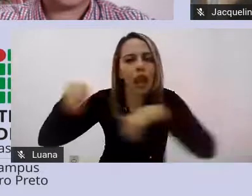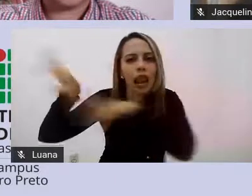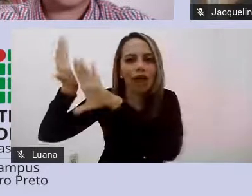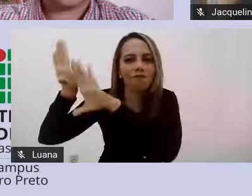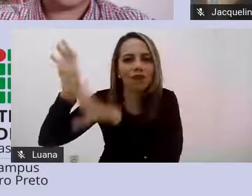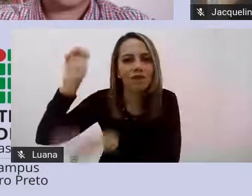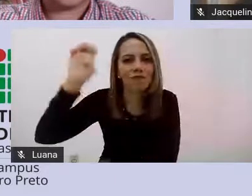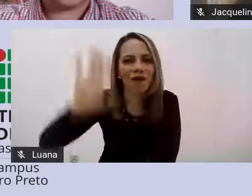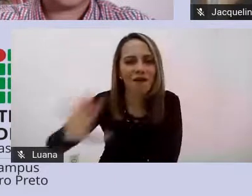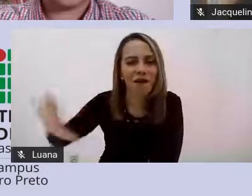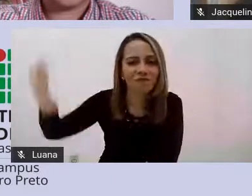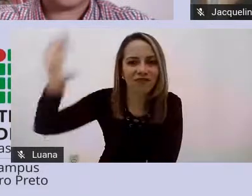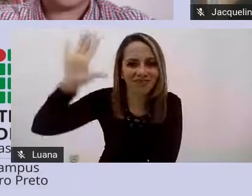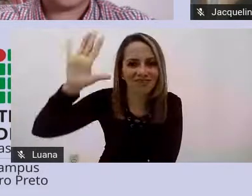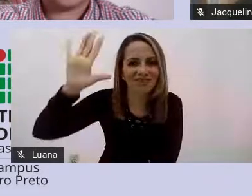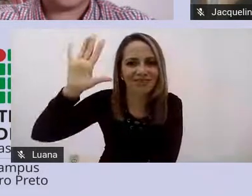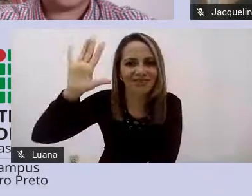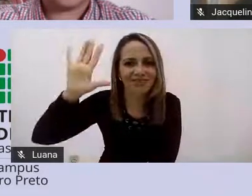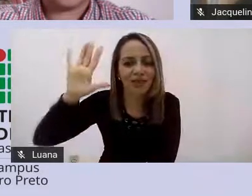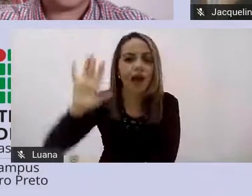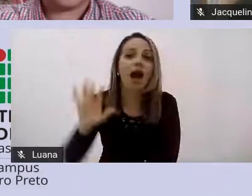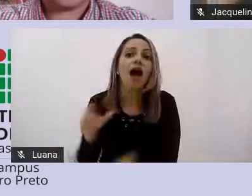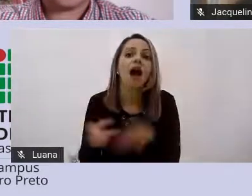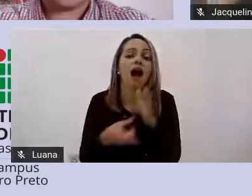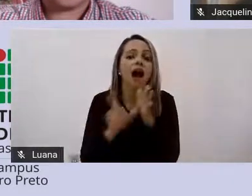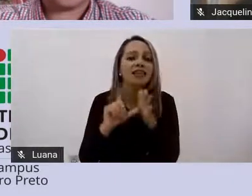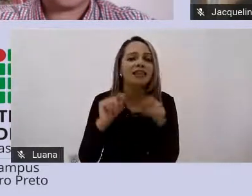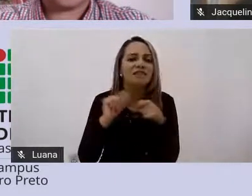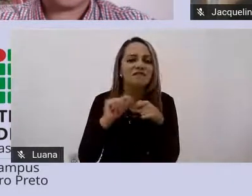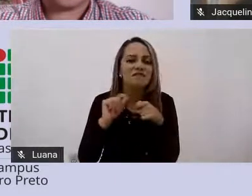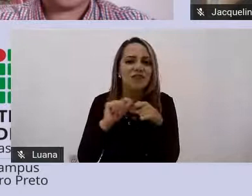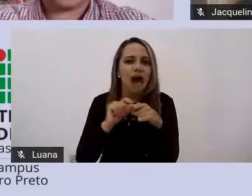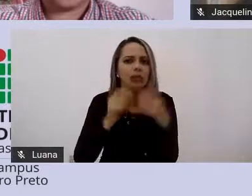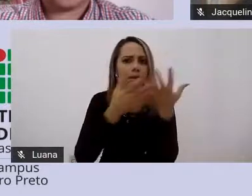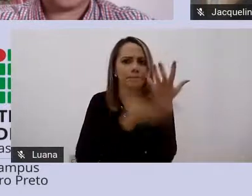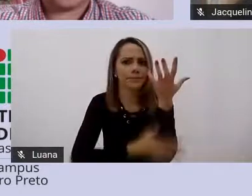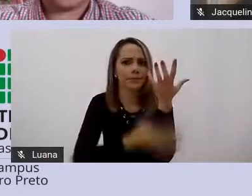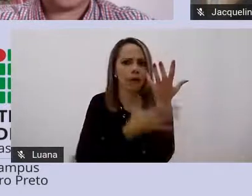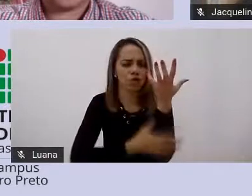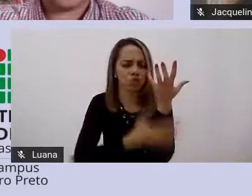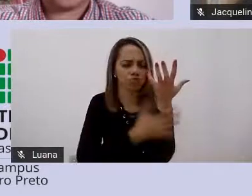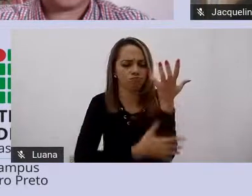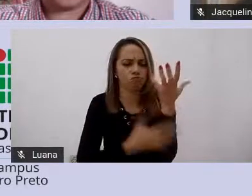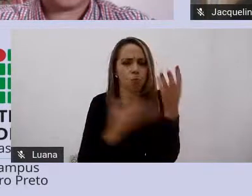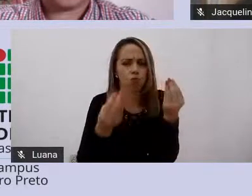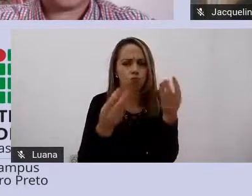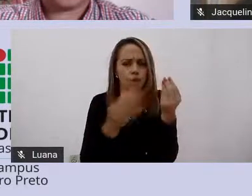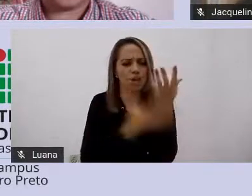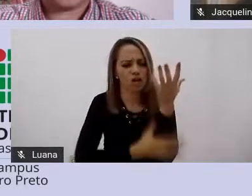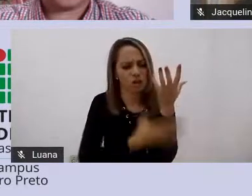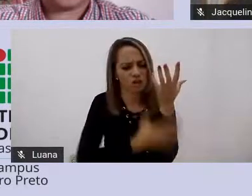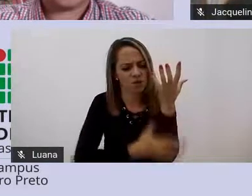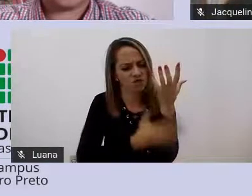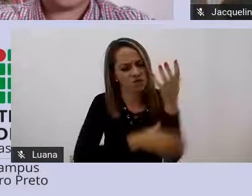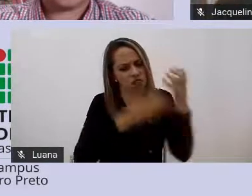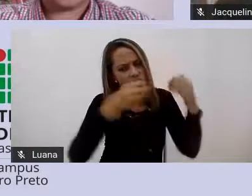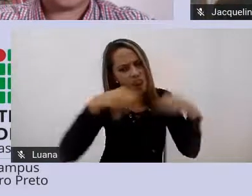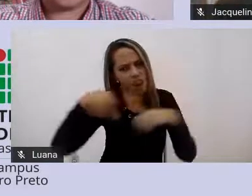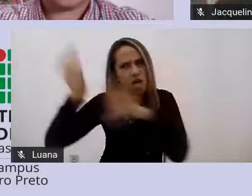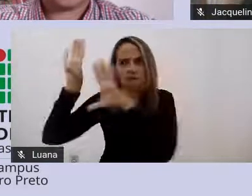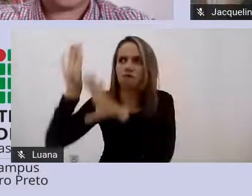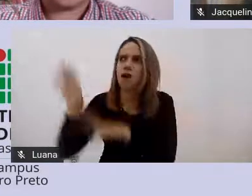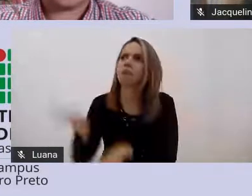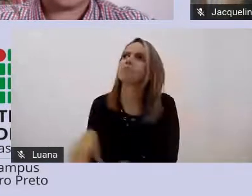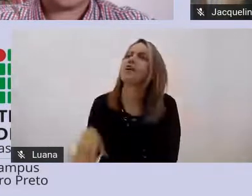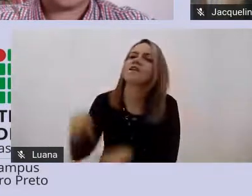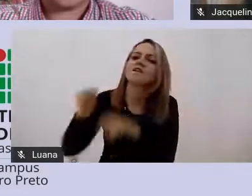ele chega, ele dá uma festa em Haia, na Holanda, em que ele chama um grupo de indígenas para dançar em nus,